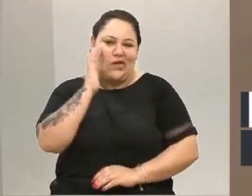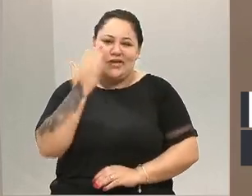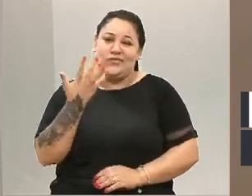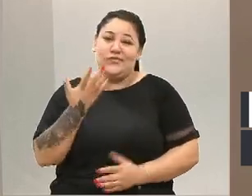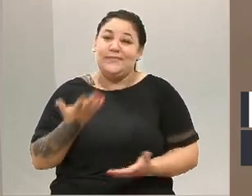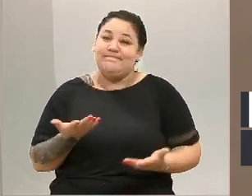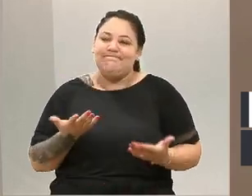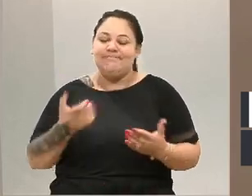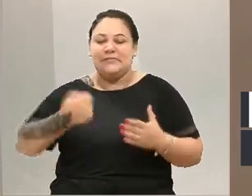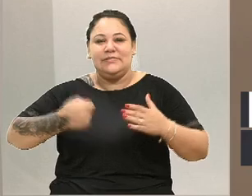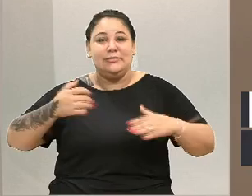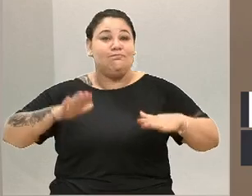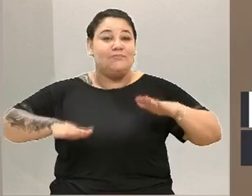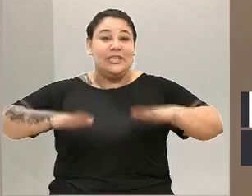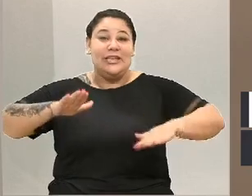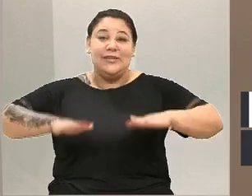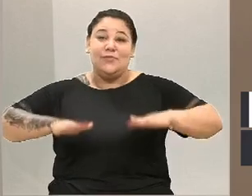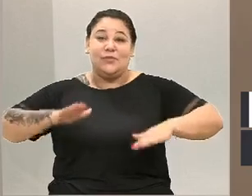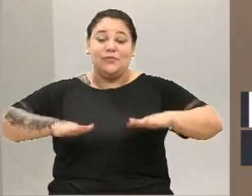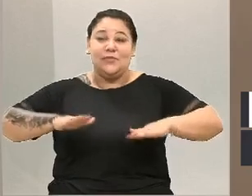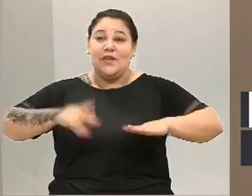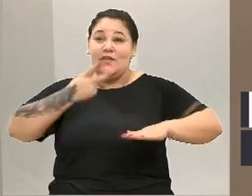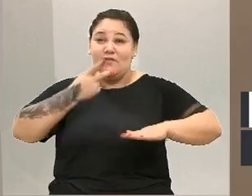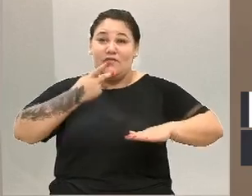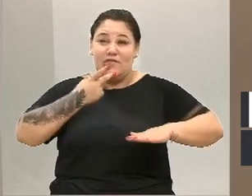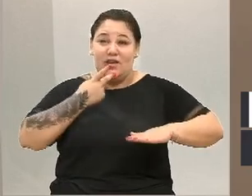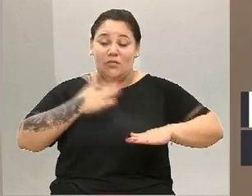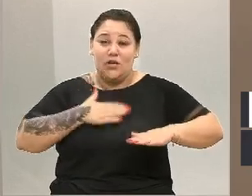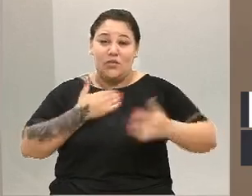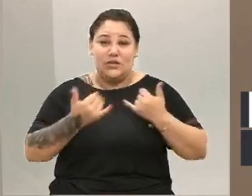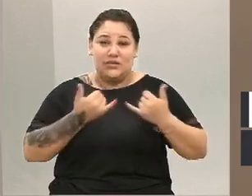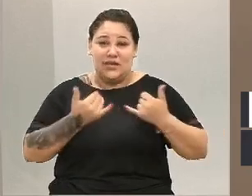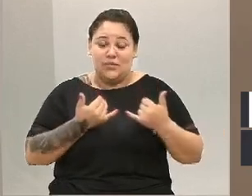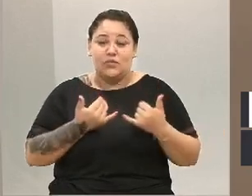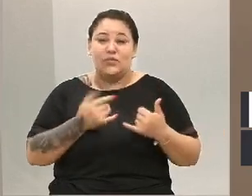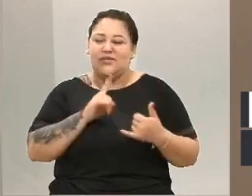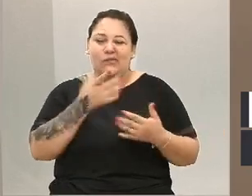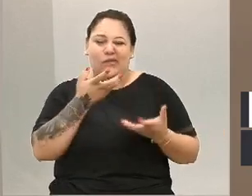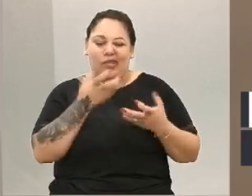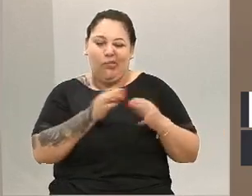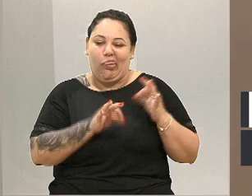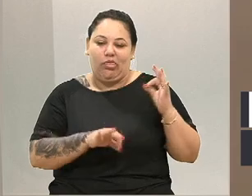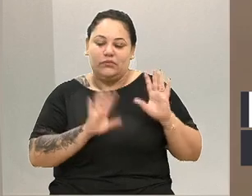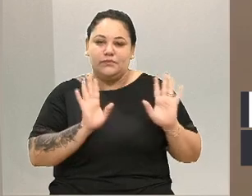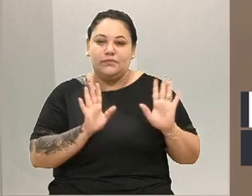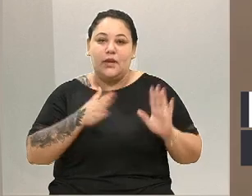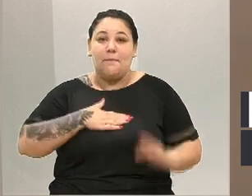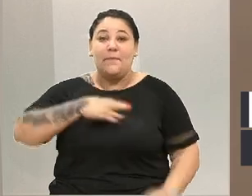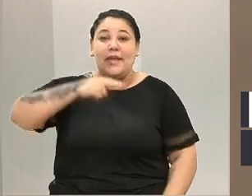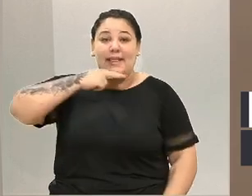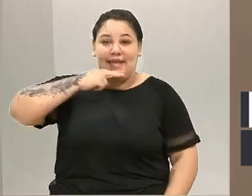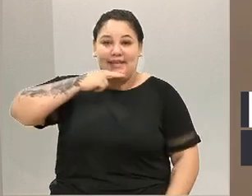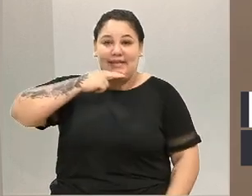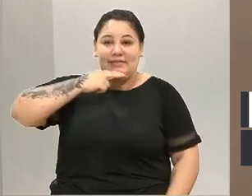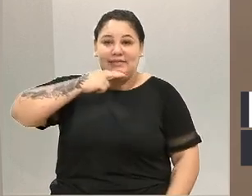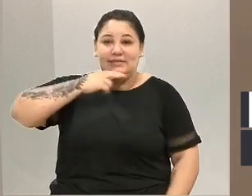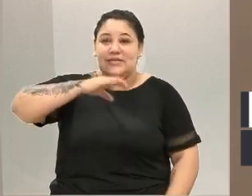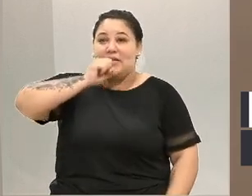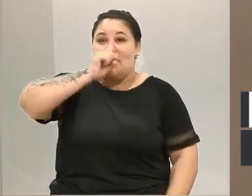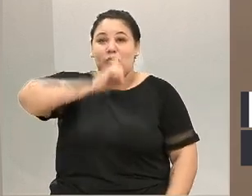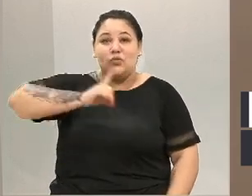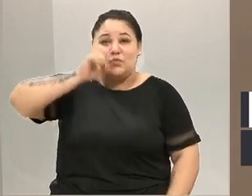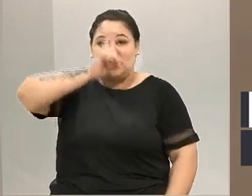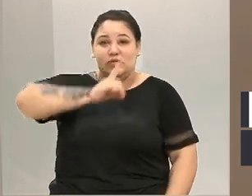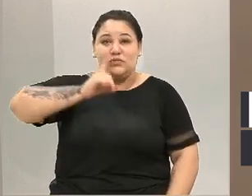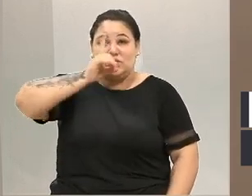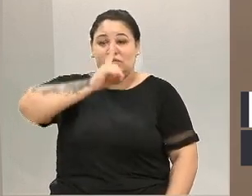impositivo. Eu falo do meu exemplo, mas não me estender muito para deixar os colegas vereadores falarem. A minha neta, no final de semana, está comigo, está com